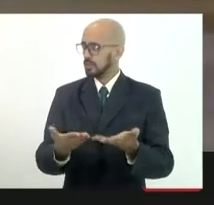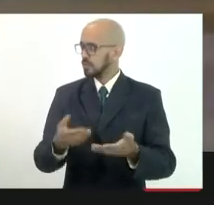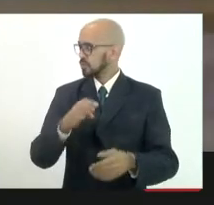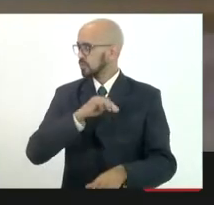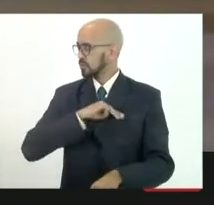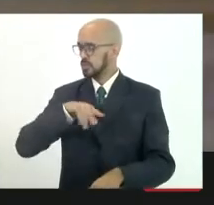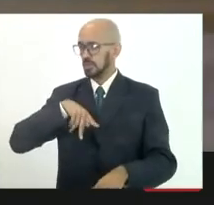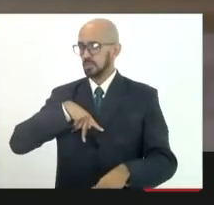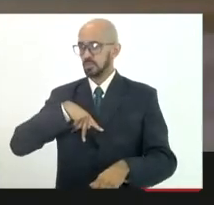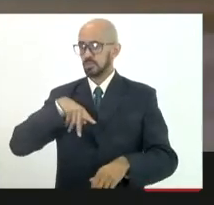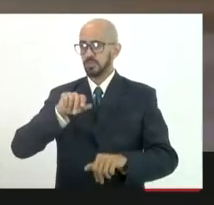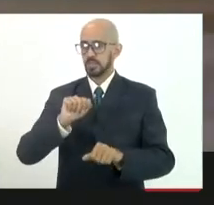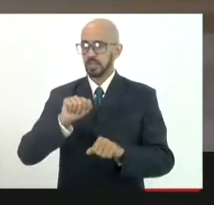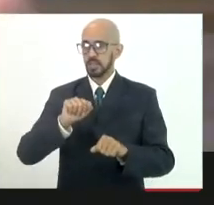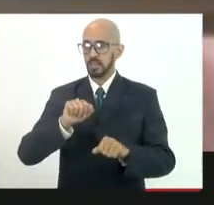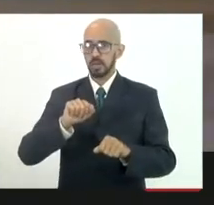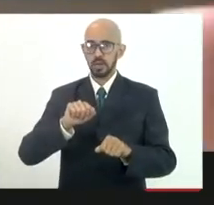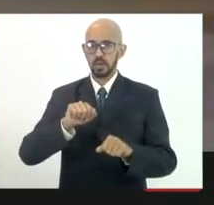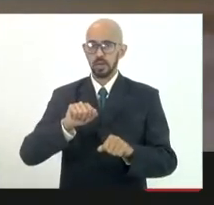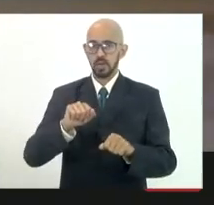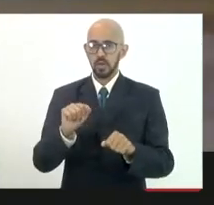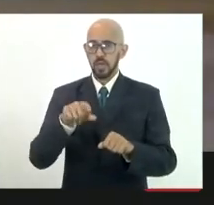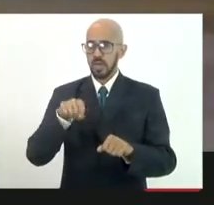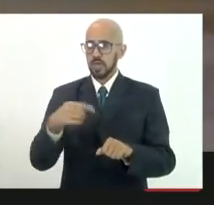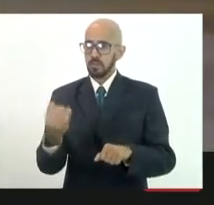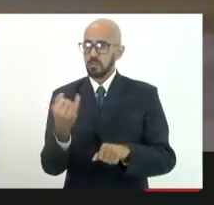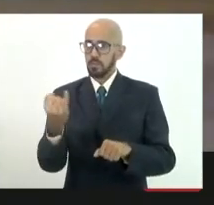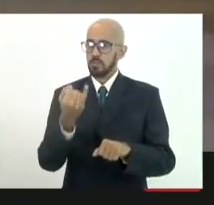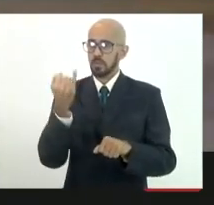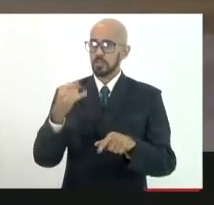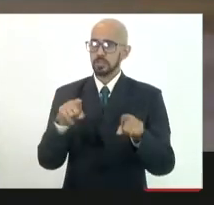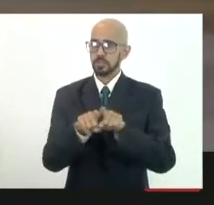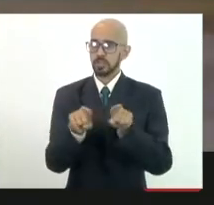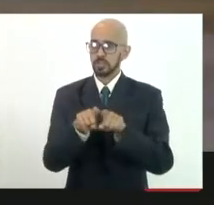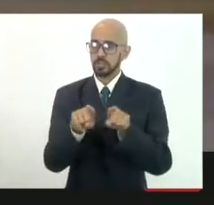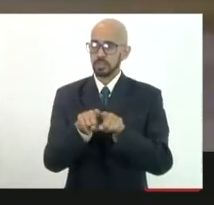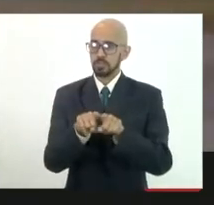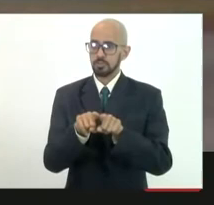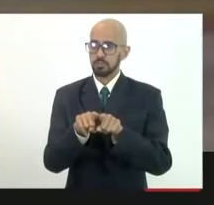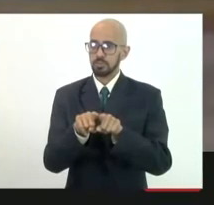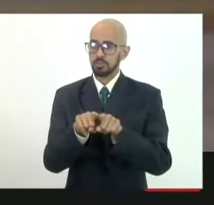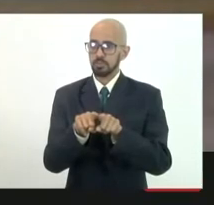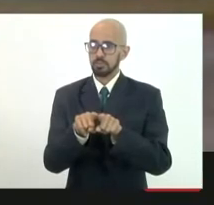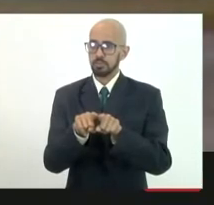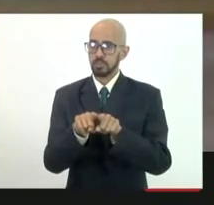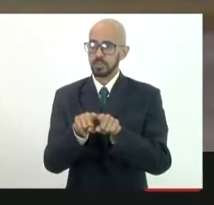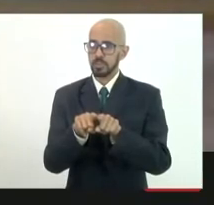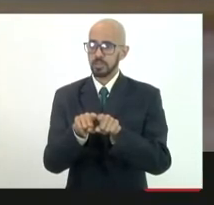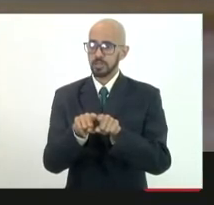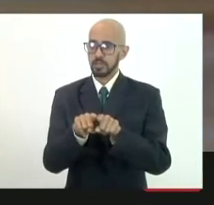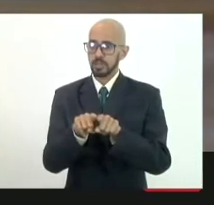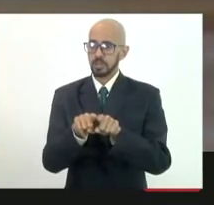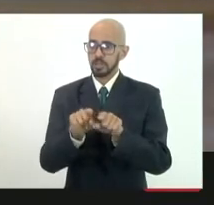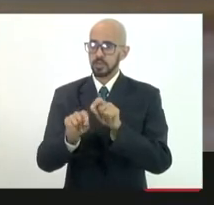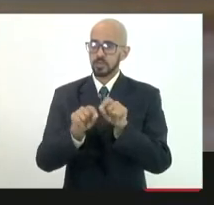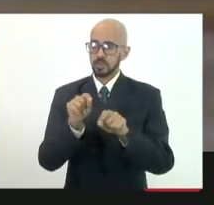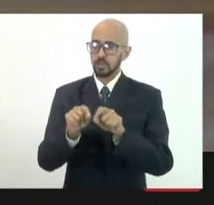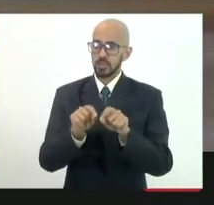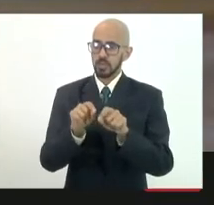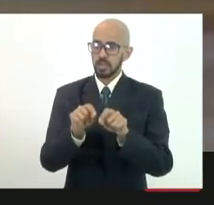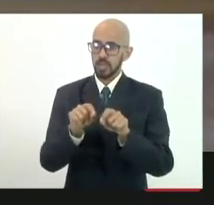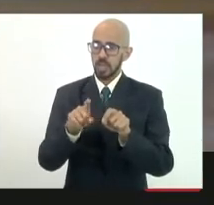Público Federal, é importante a gente delimitar um pouco o nosso campo de atuação, que é um campo que